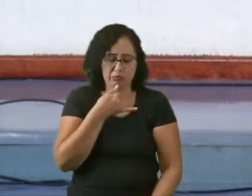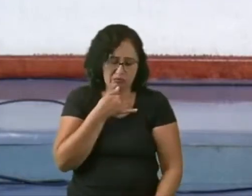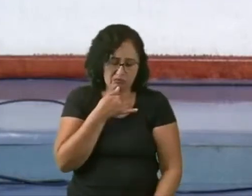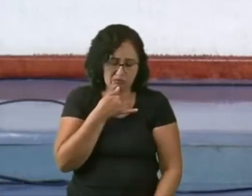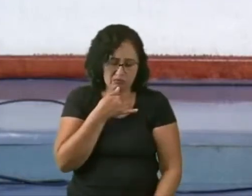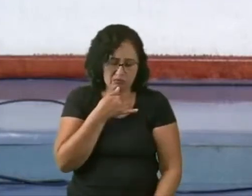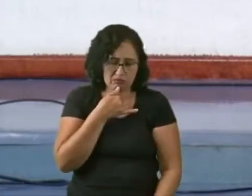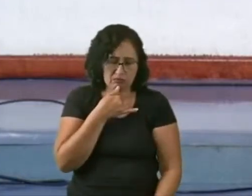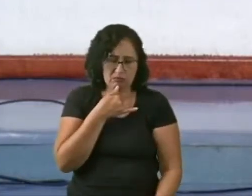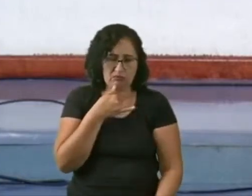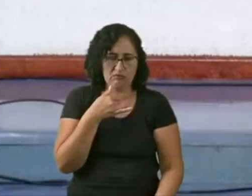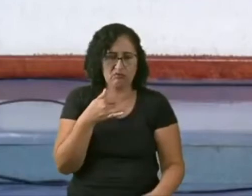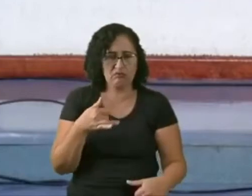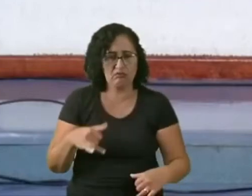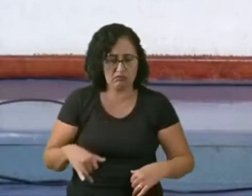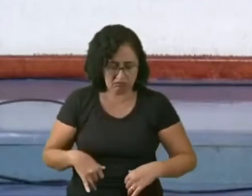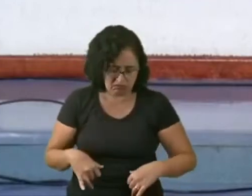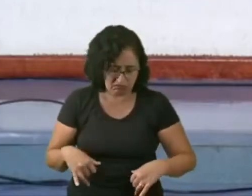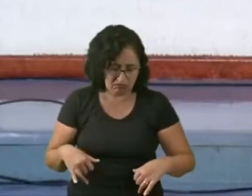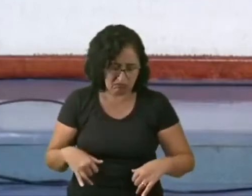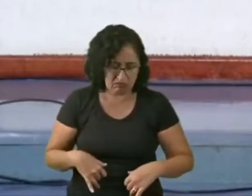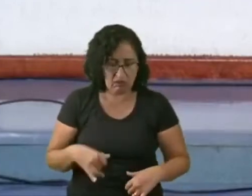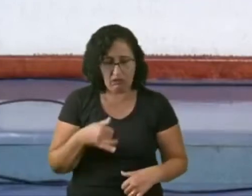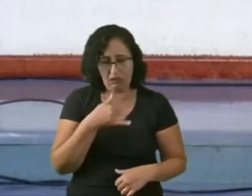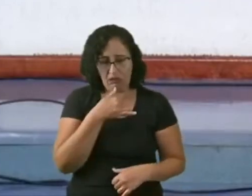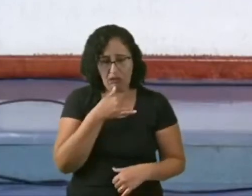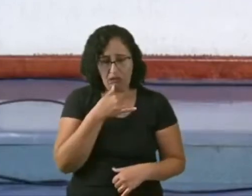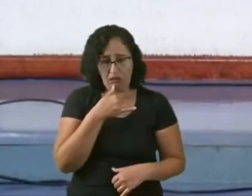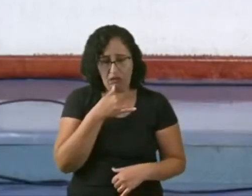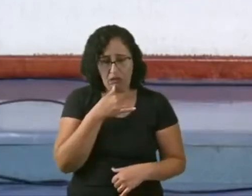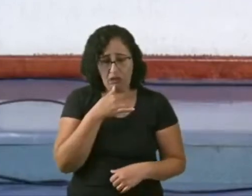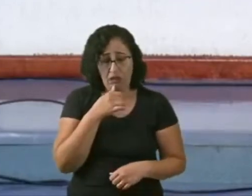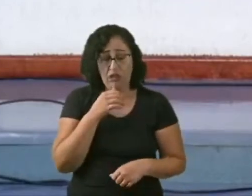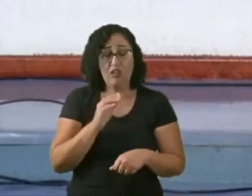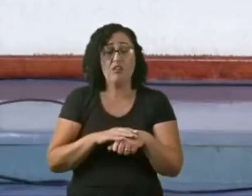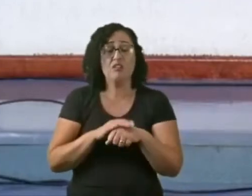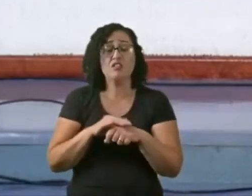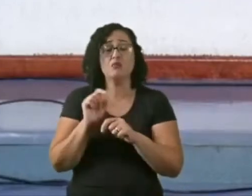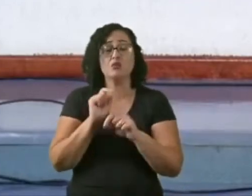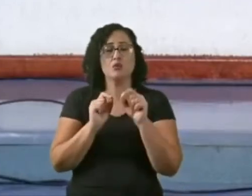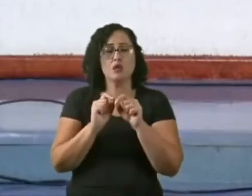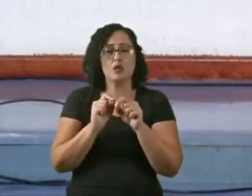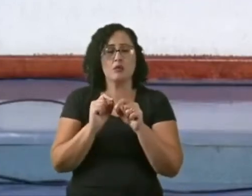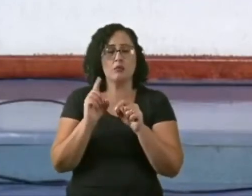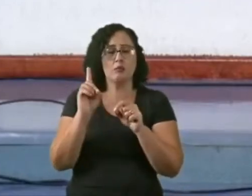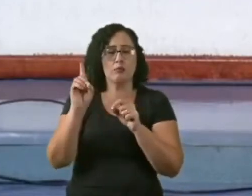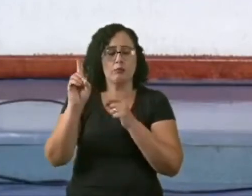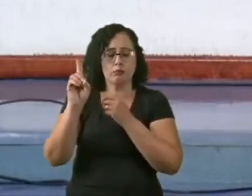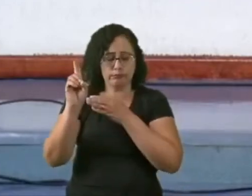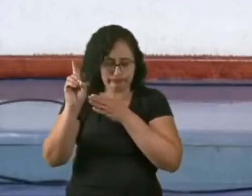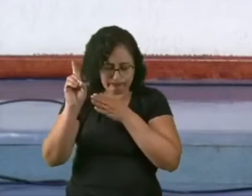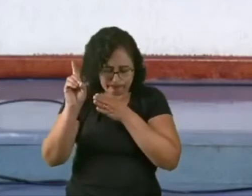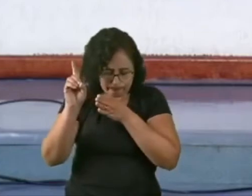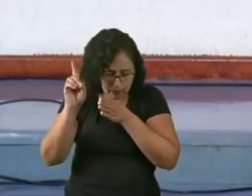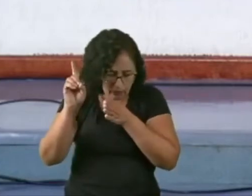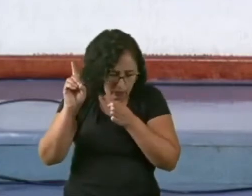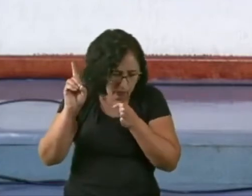milhões de desviados no Brasil. Pessoas que até